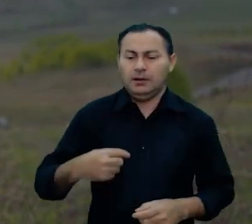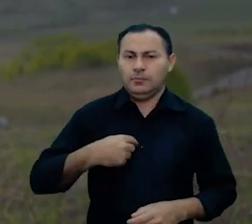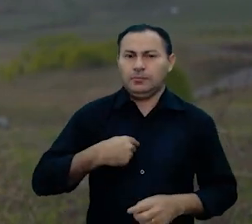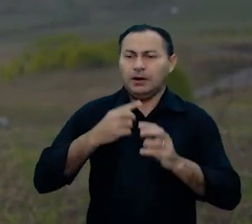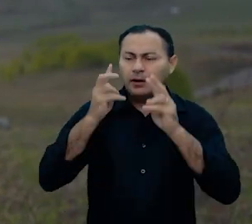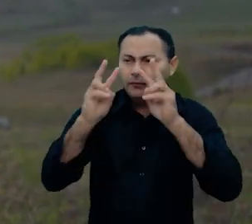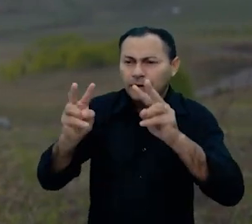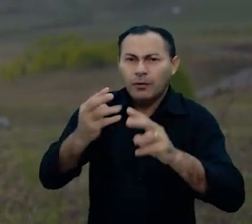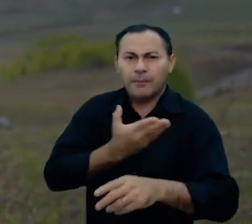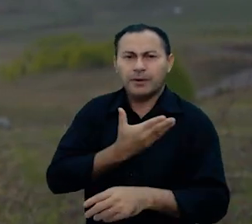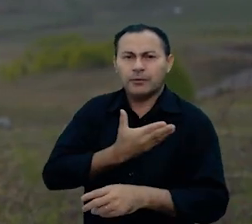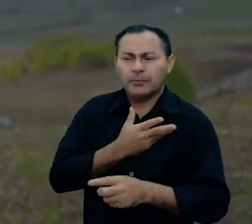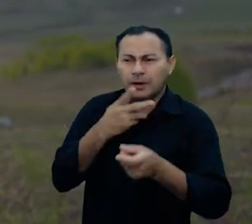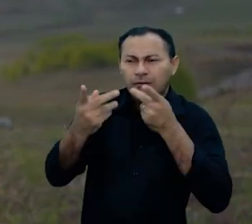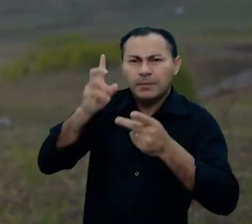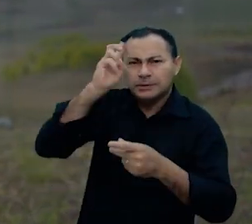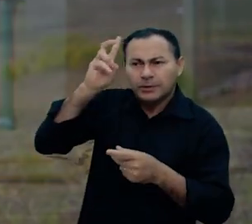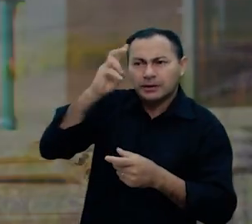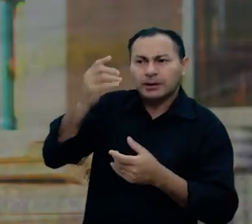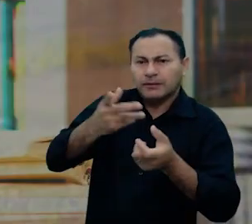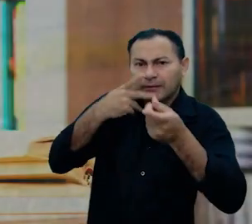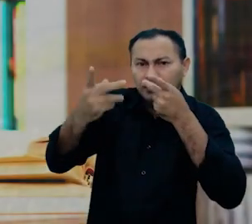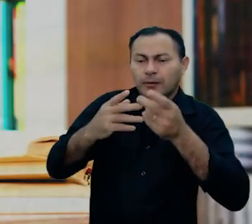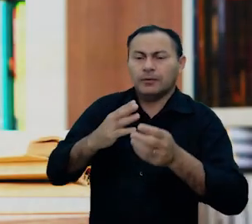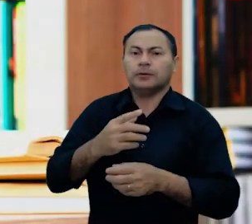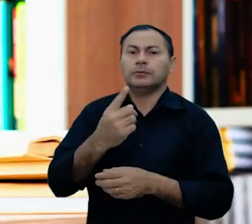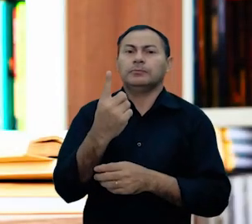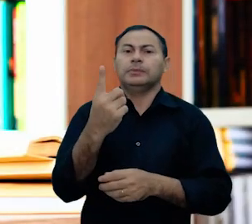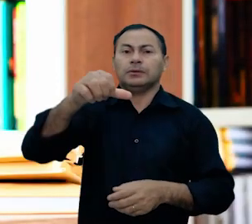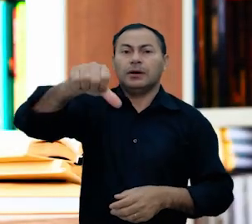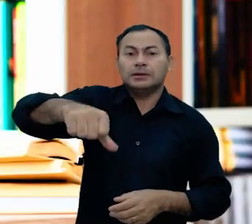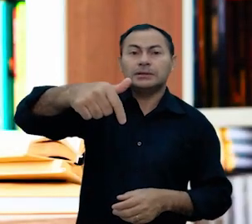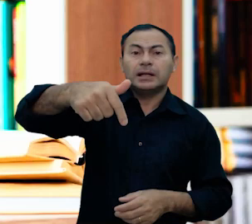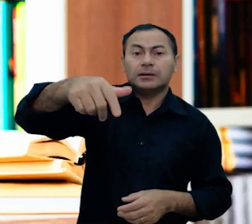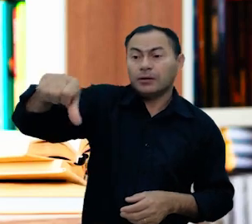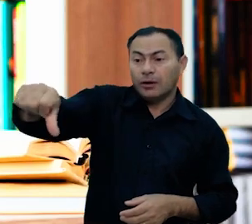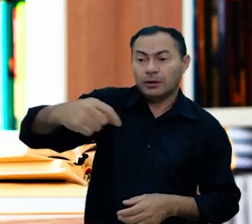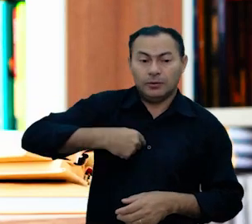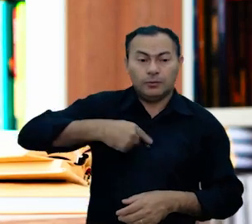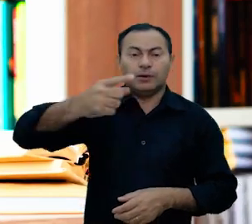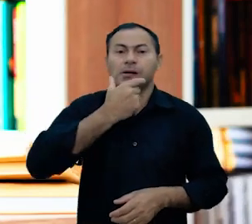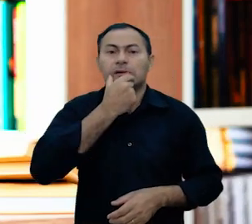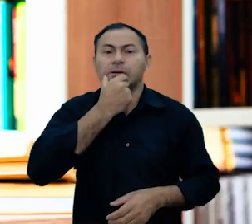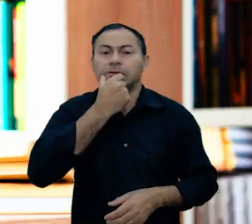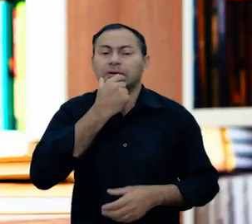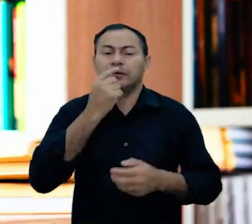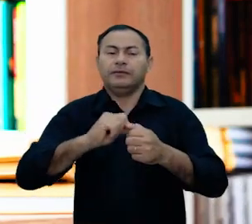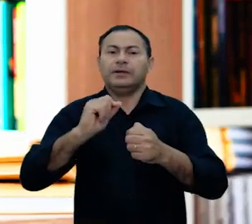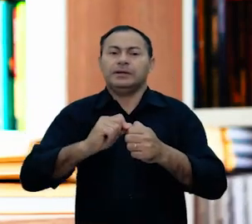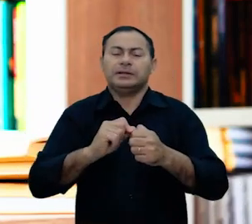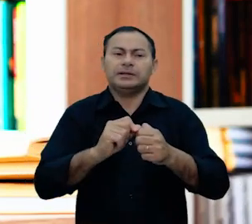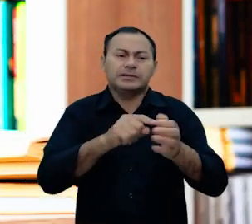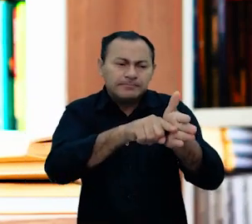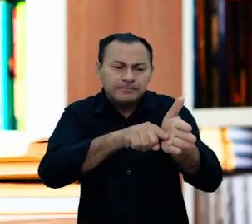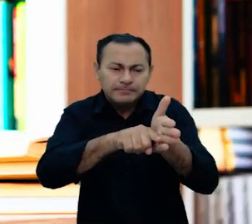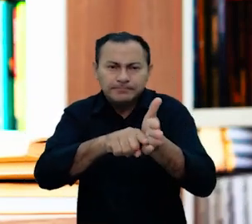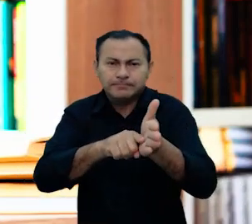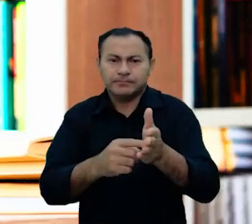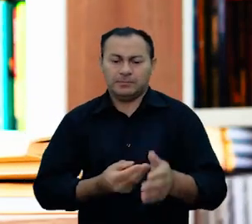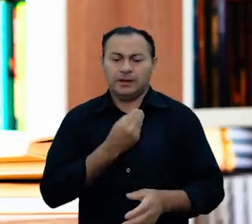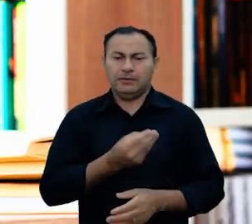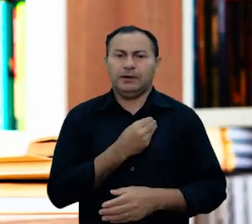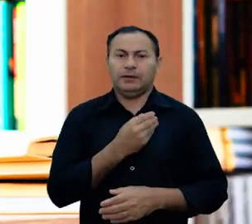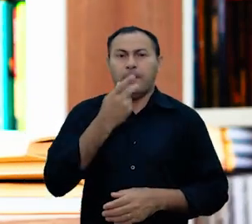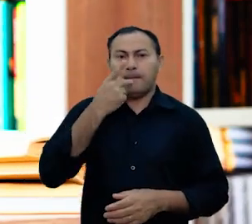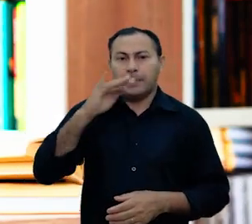ouvi de um amigo meu. Ele diz assim: "Em 1979 eu fui para a Inglaterra e fiz uma pequena pesquisa sobre a